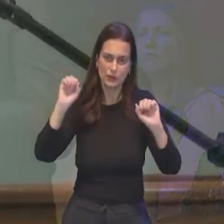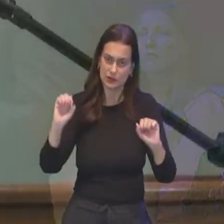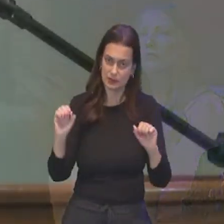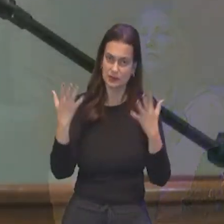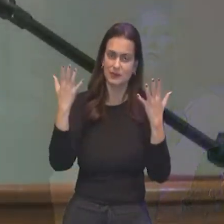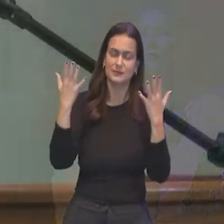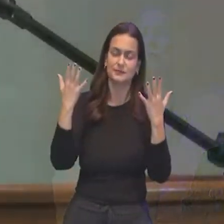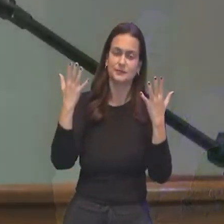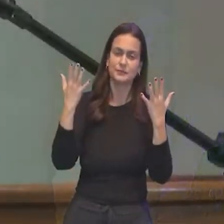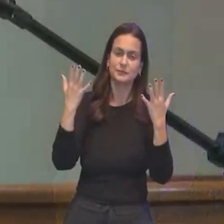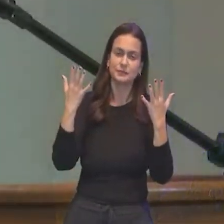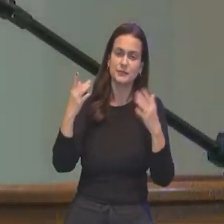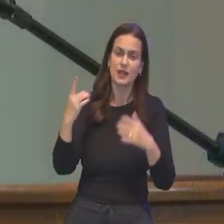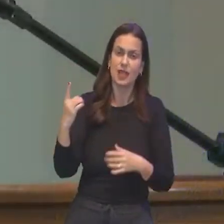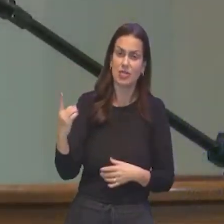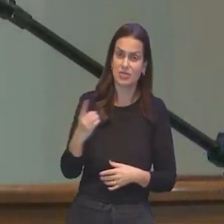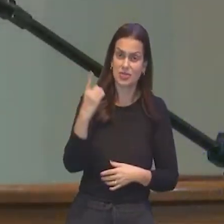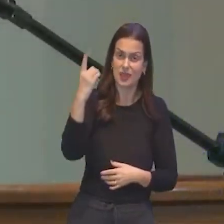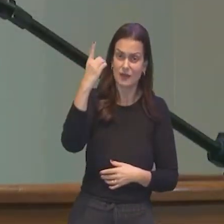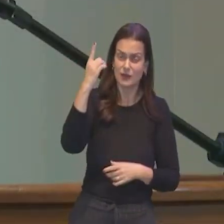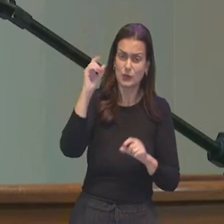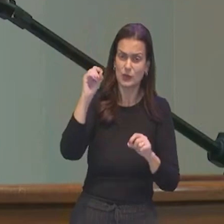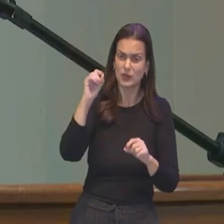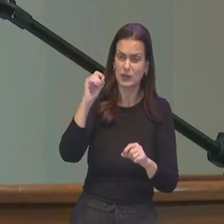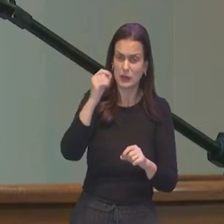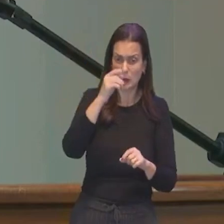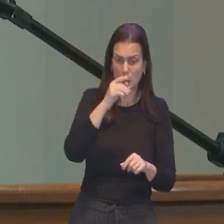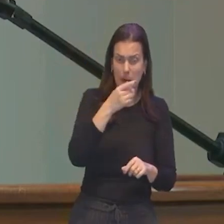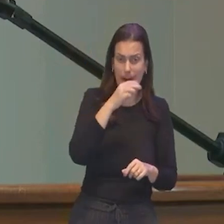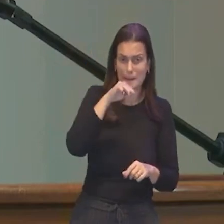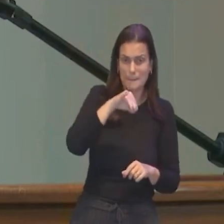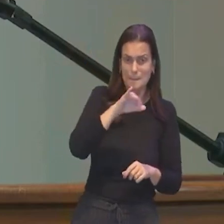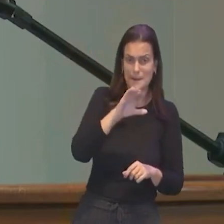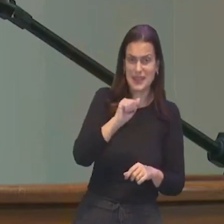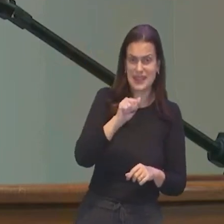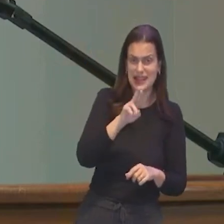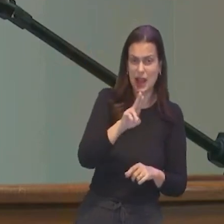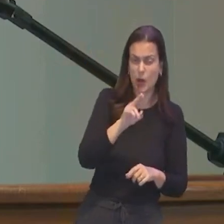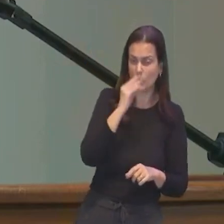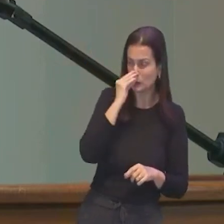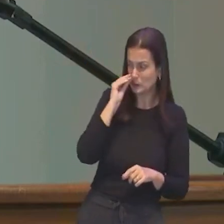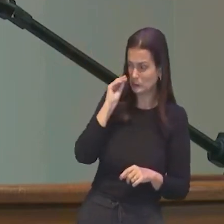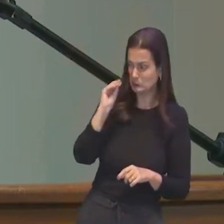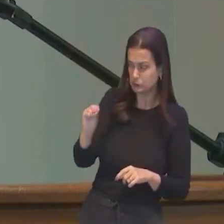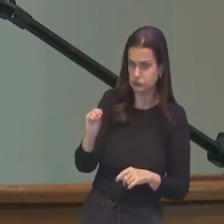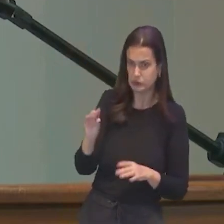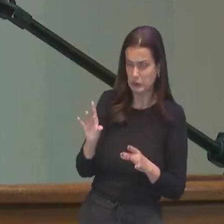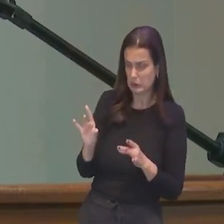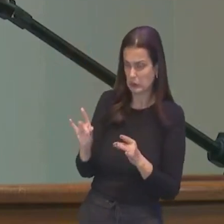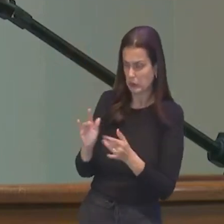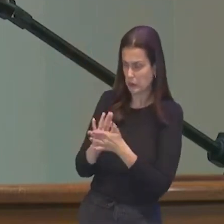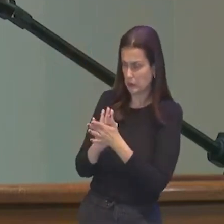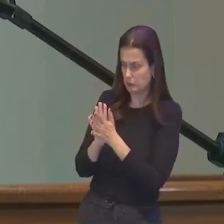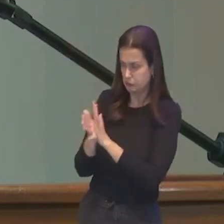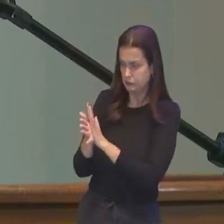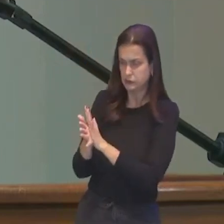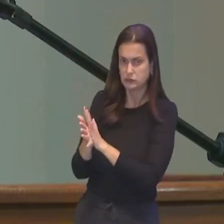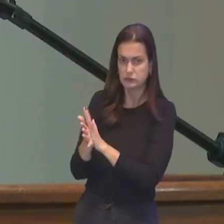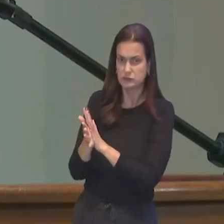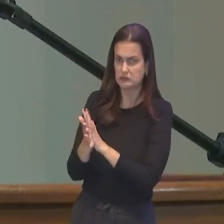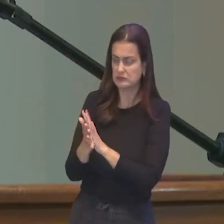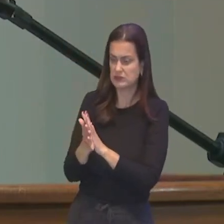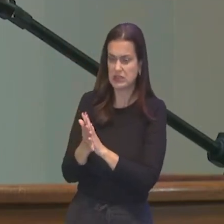celebração, em que Davi inclusive é desprezado por Mical. Mical o tem como um homem